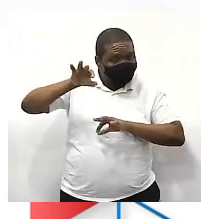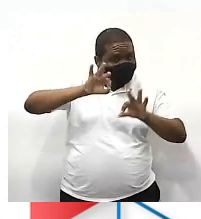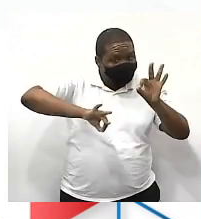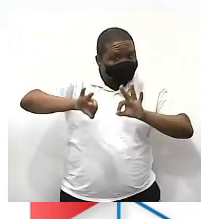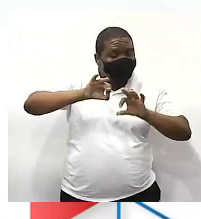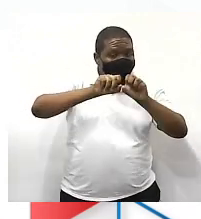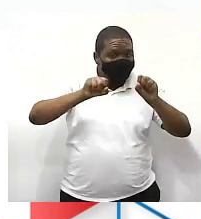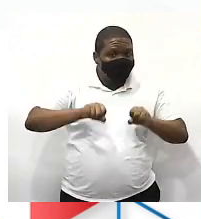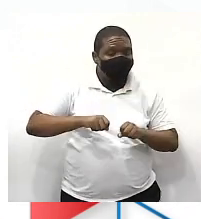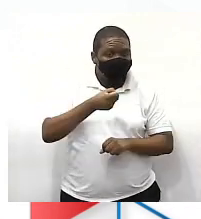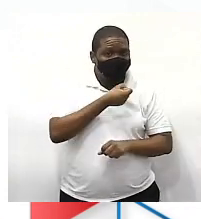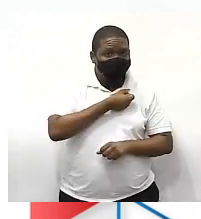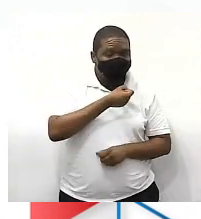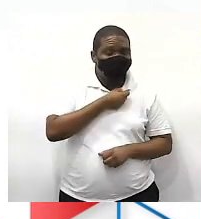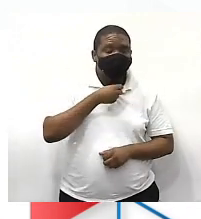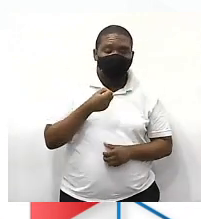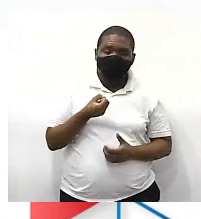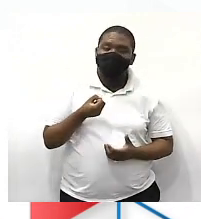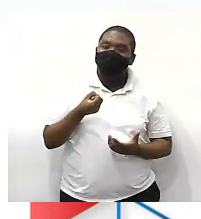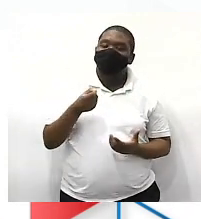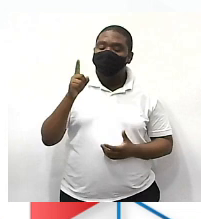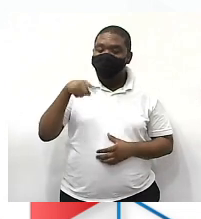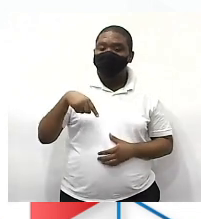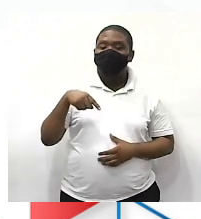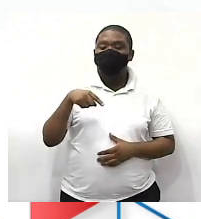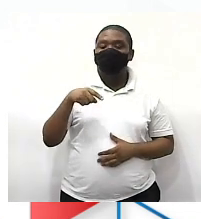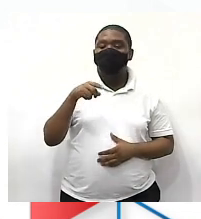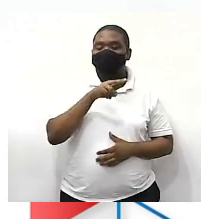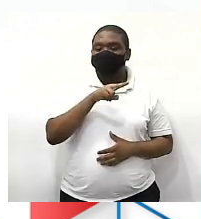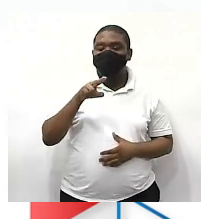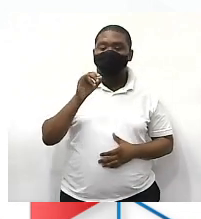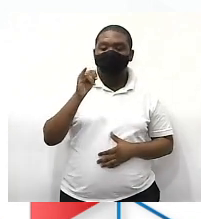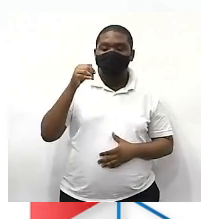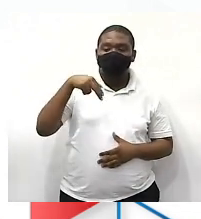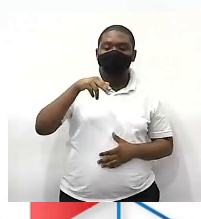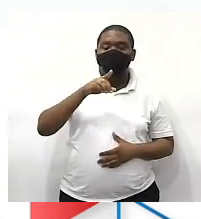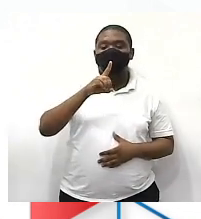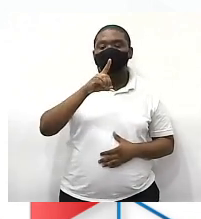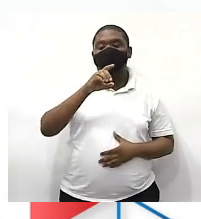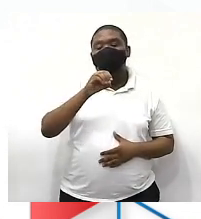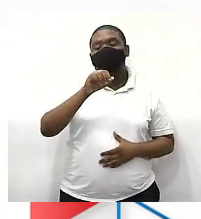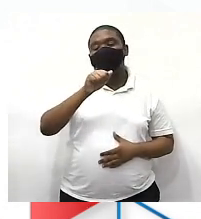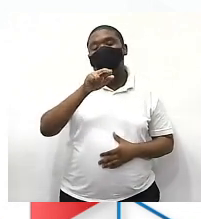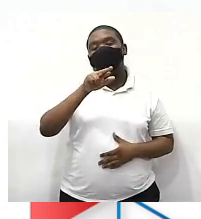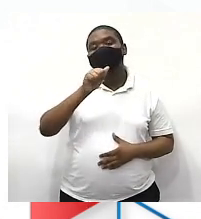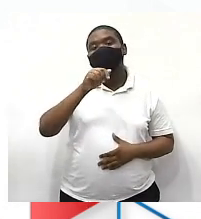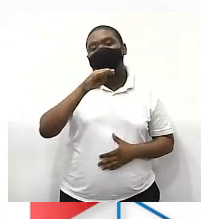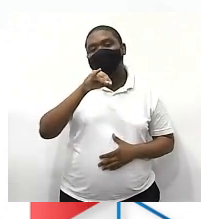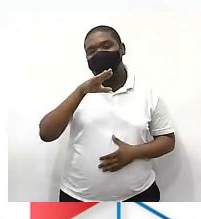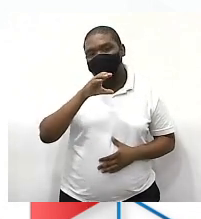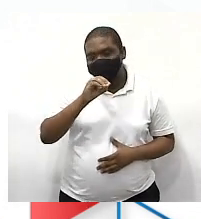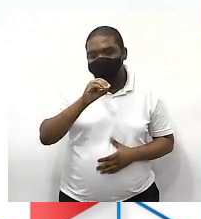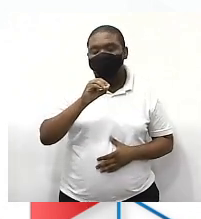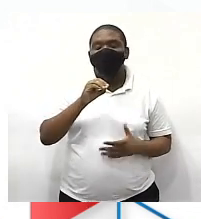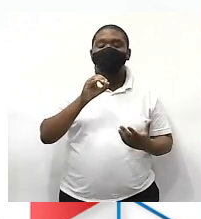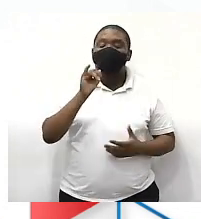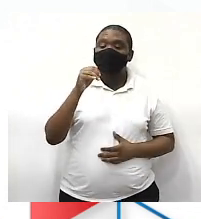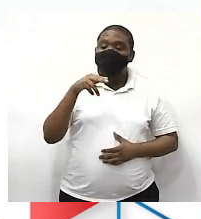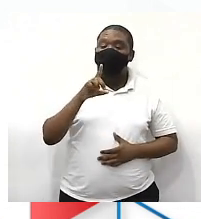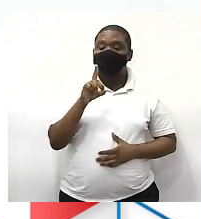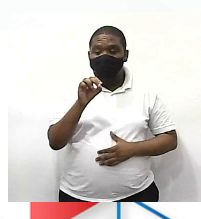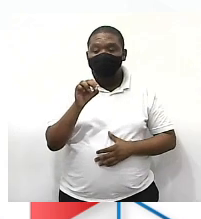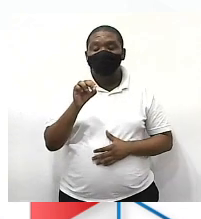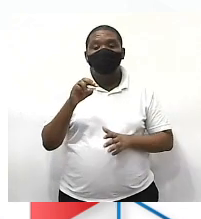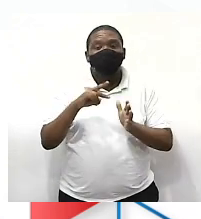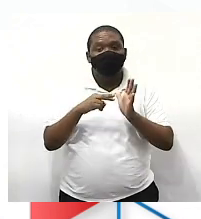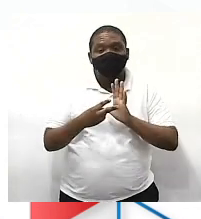numeração decimal que a gente usa, chamado indo-arábico. Primeiro, o indo, por conta dos hindus, que tinham